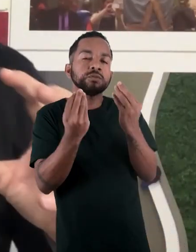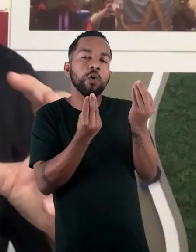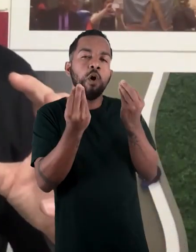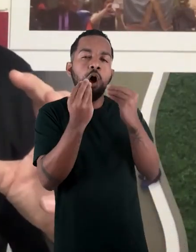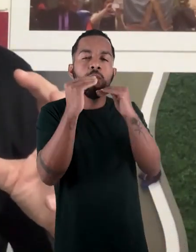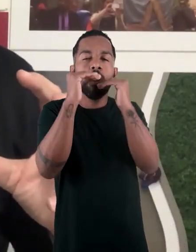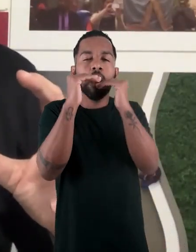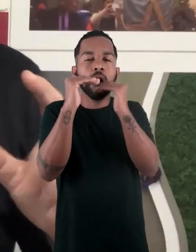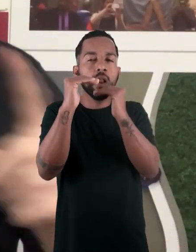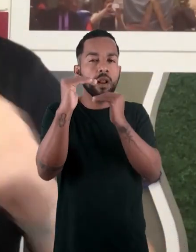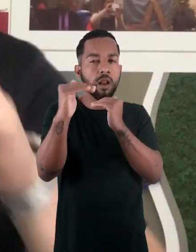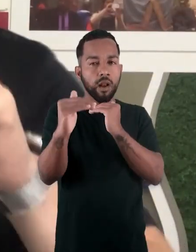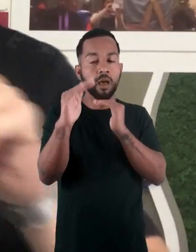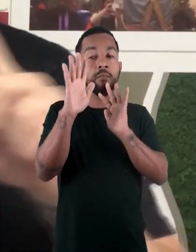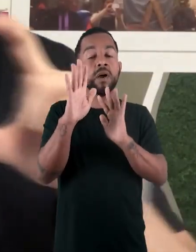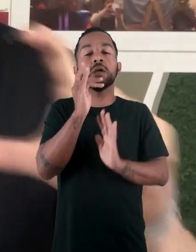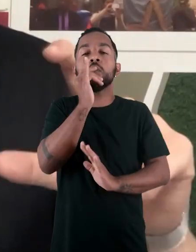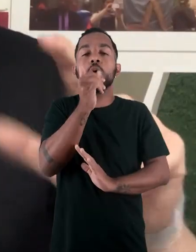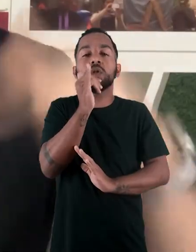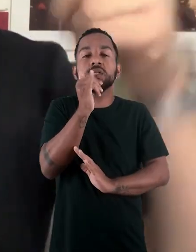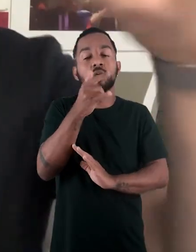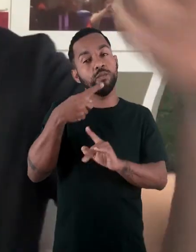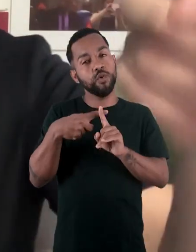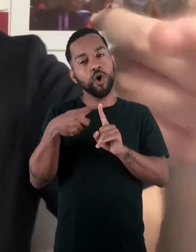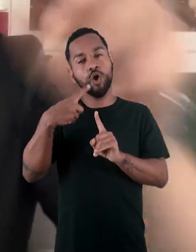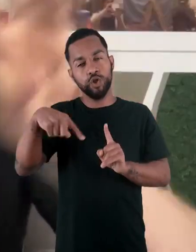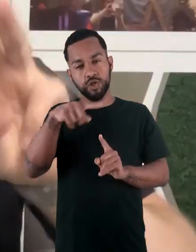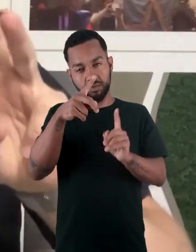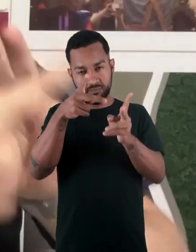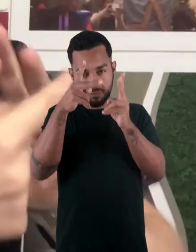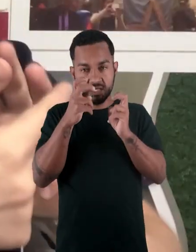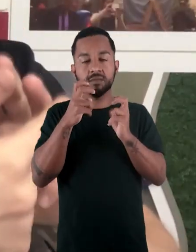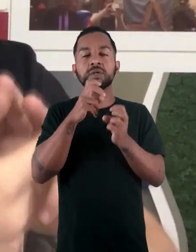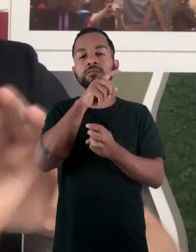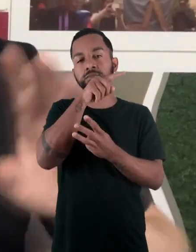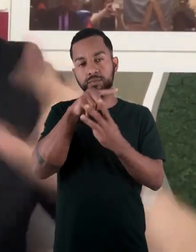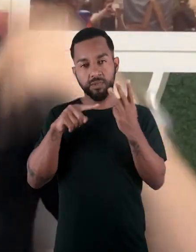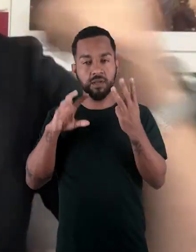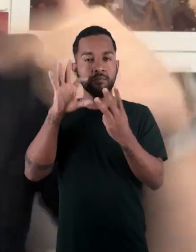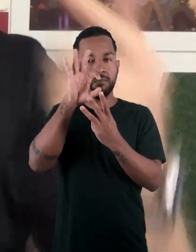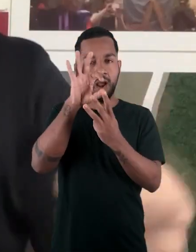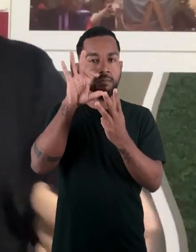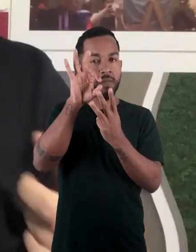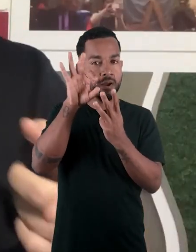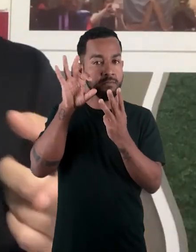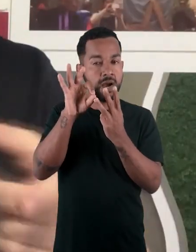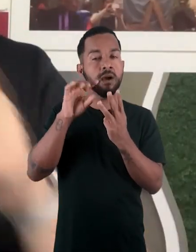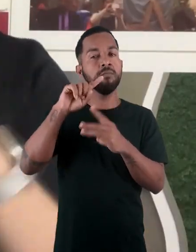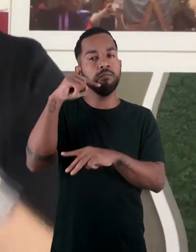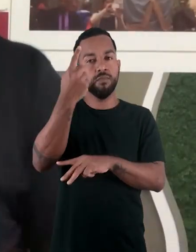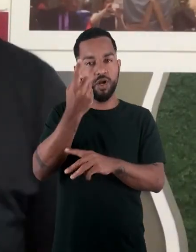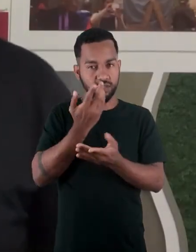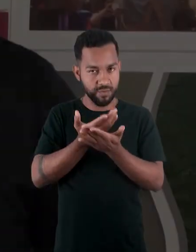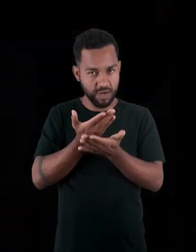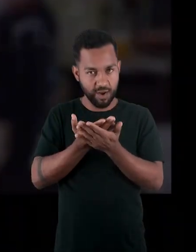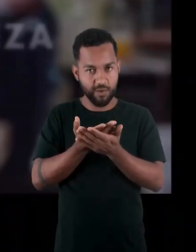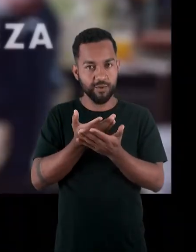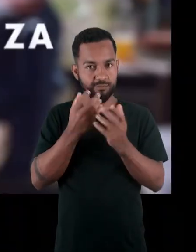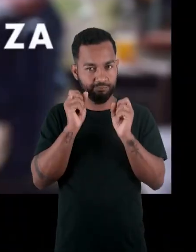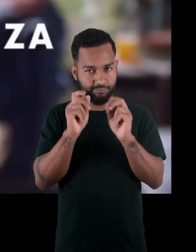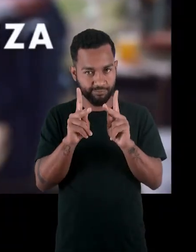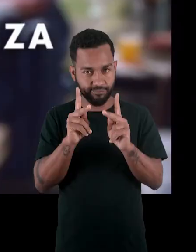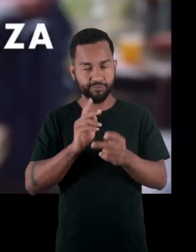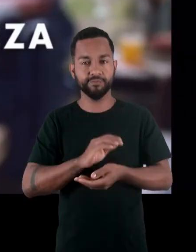contação de história, porque o que a gente vai ver aqui vai ser utilizado nesses 3 pilares que eu te falei, nas nossas próximas aulas. Vamos dar uma olhada.